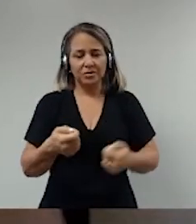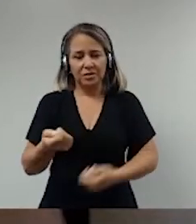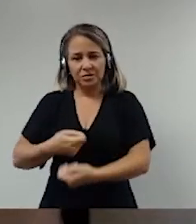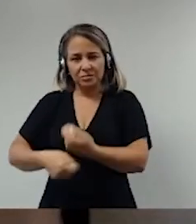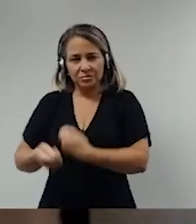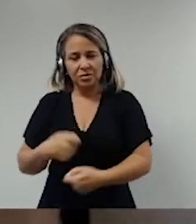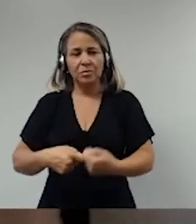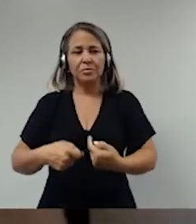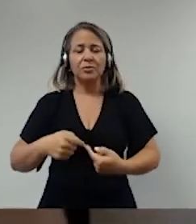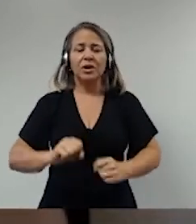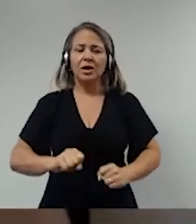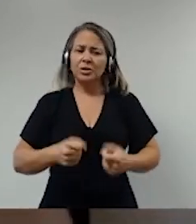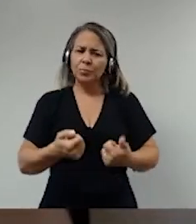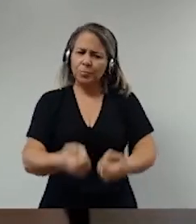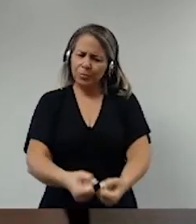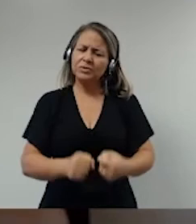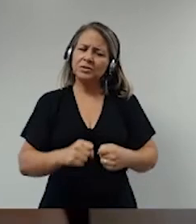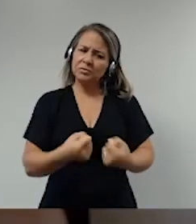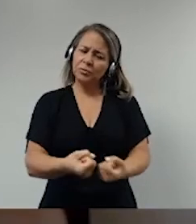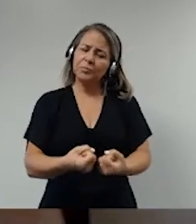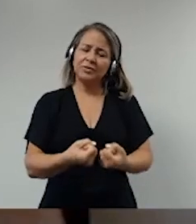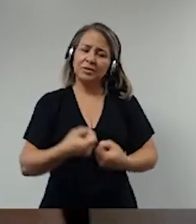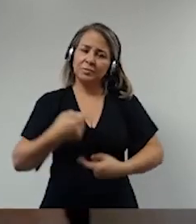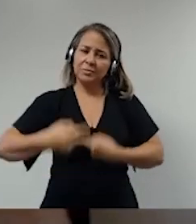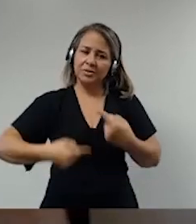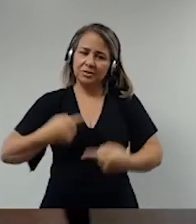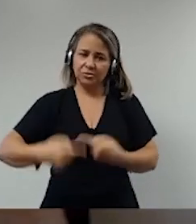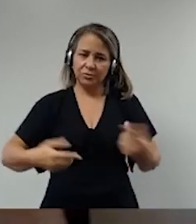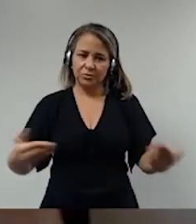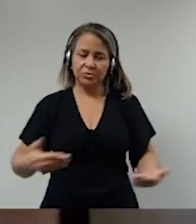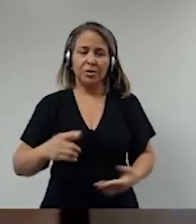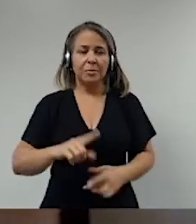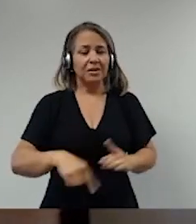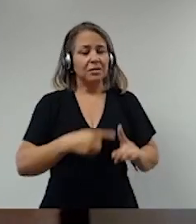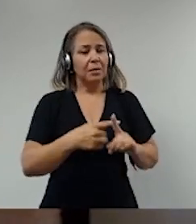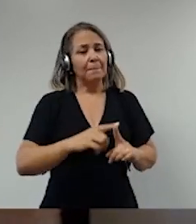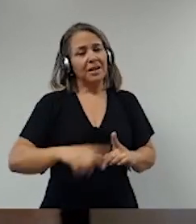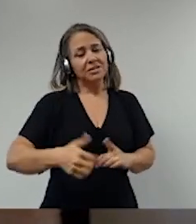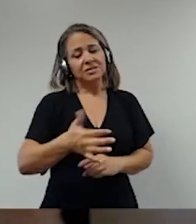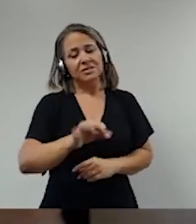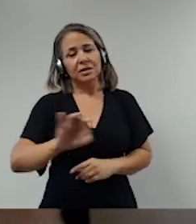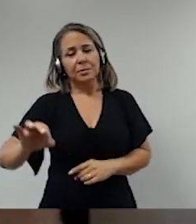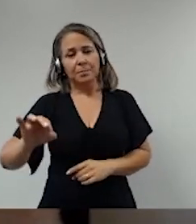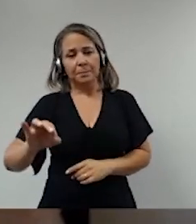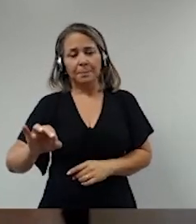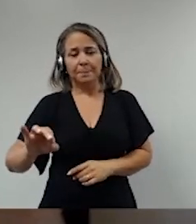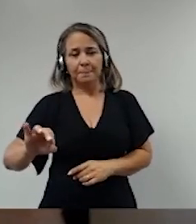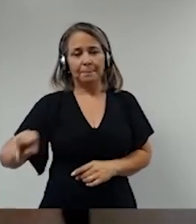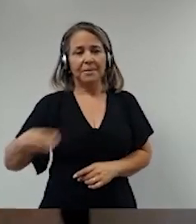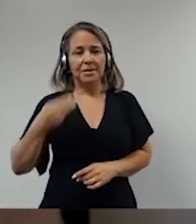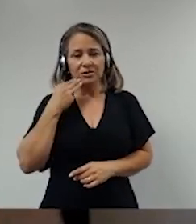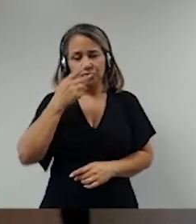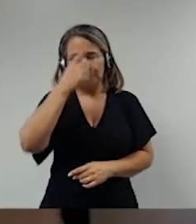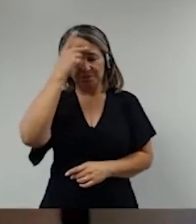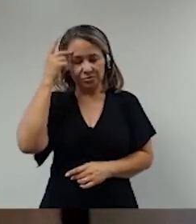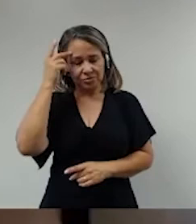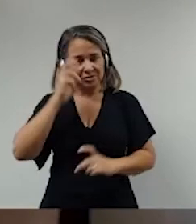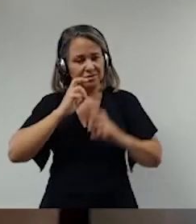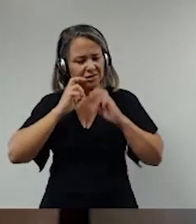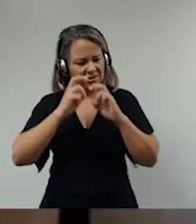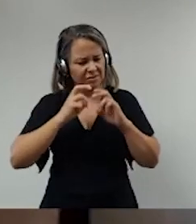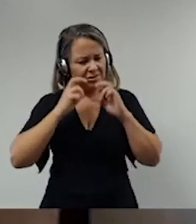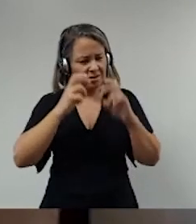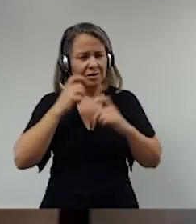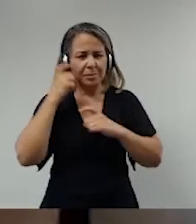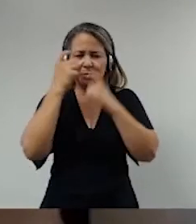dessas questões que estão gritando à nossa porta. E hoje, para mais de 100 milhões de brasileiros, o que tem gritado nas suas preocupações de